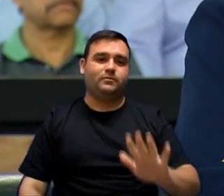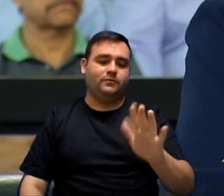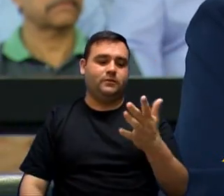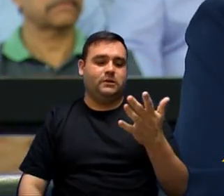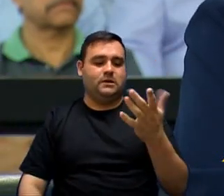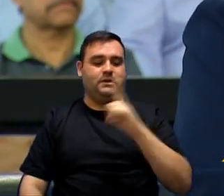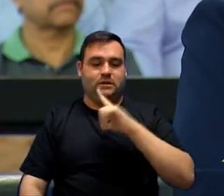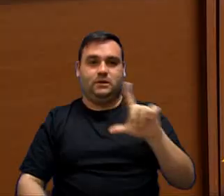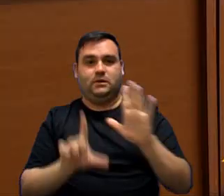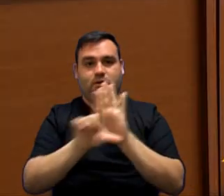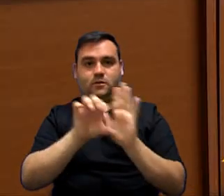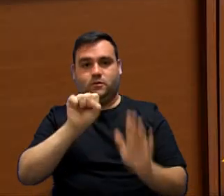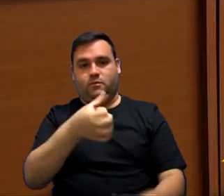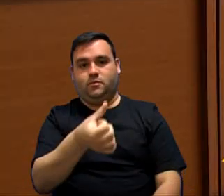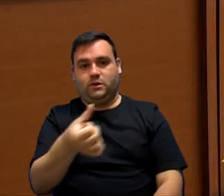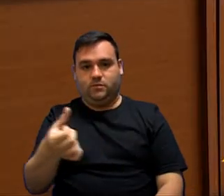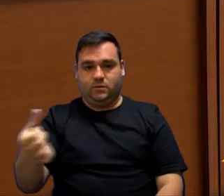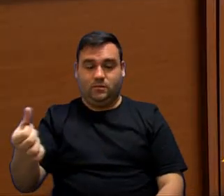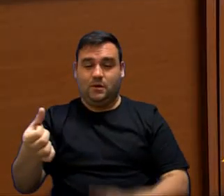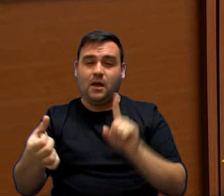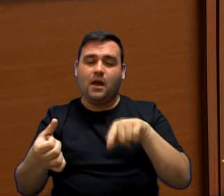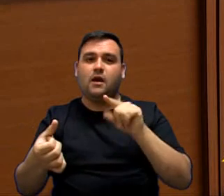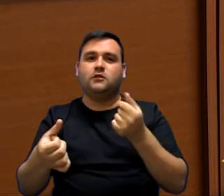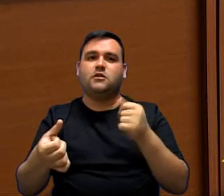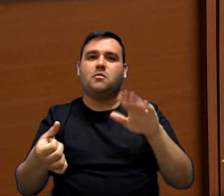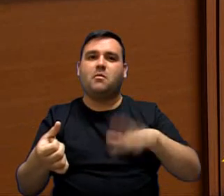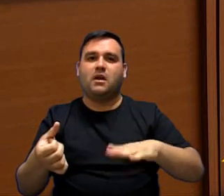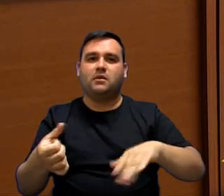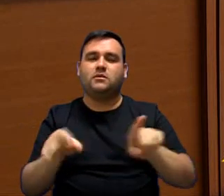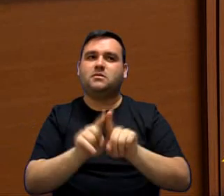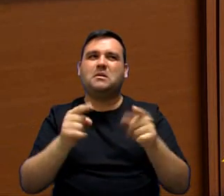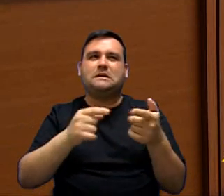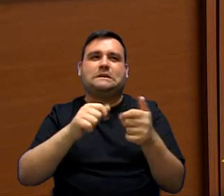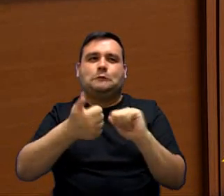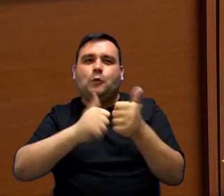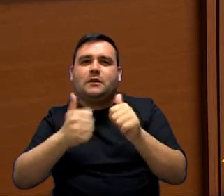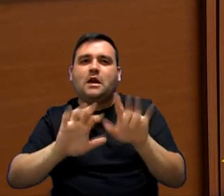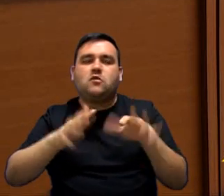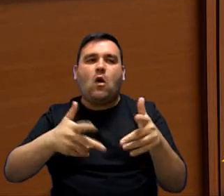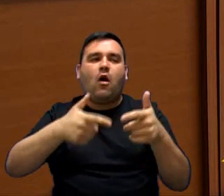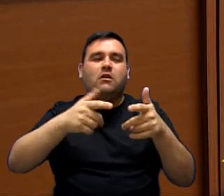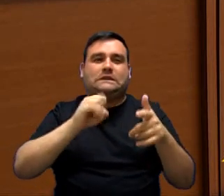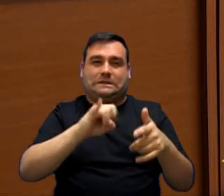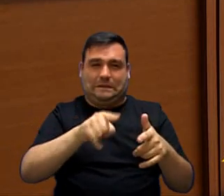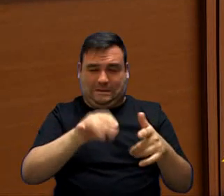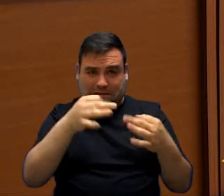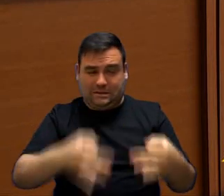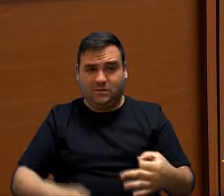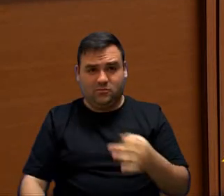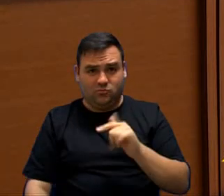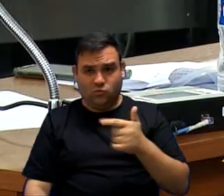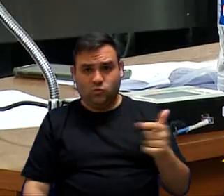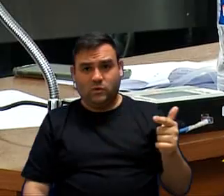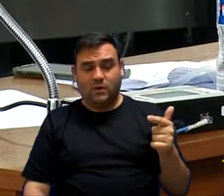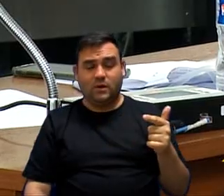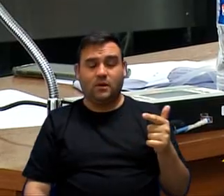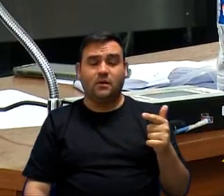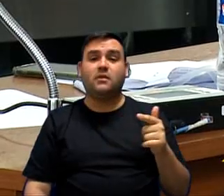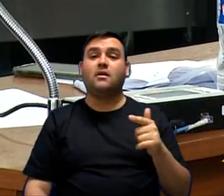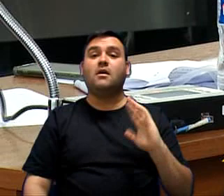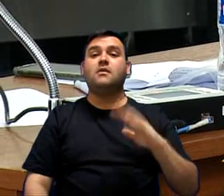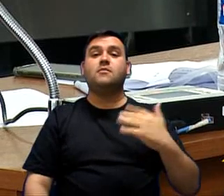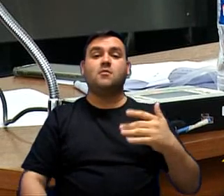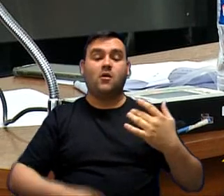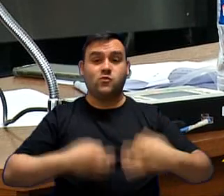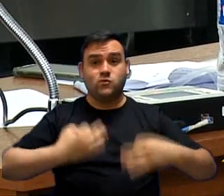tiver a Lei 8666, que é o menor preço, e não se vê qualidade, nem se afirma a idônea, França. Tá certo? O que acaba?